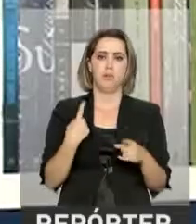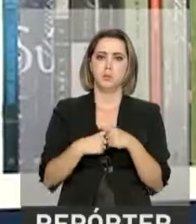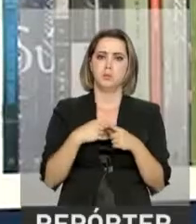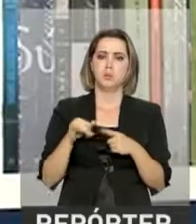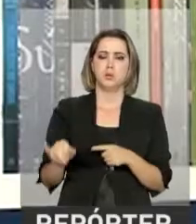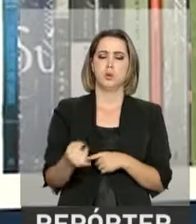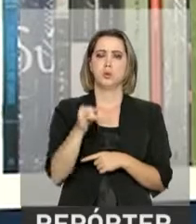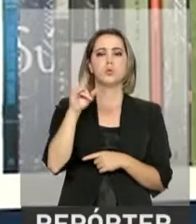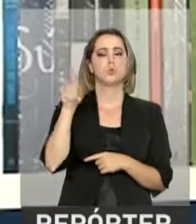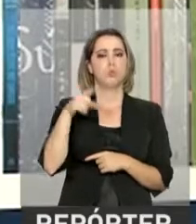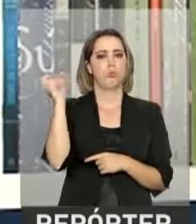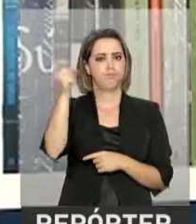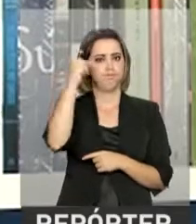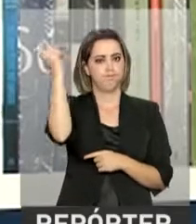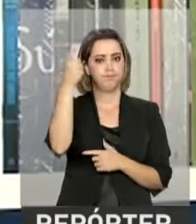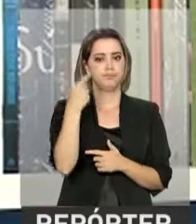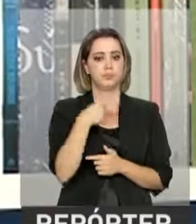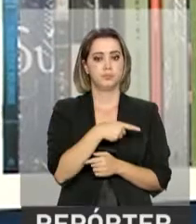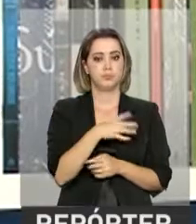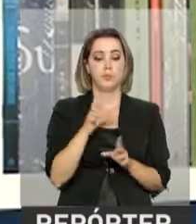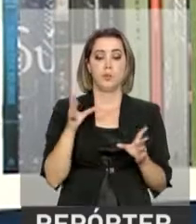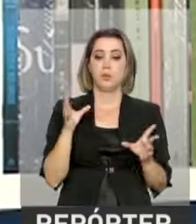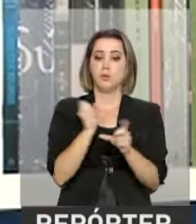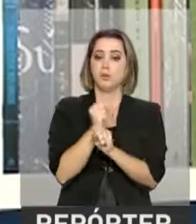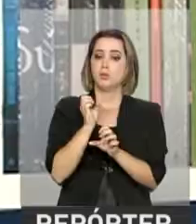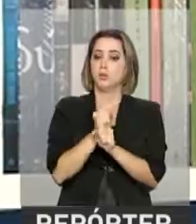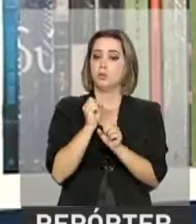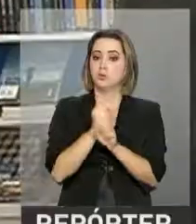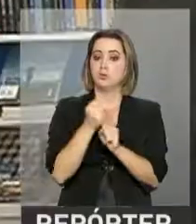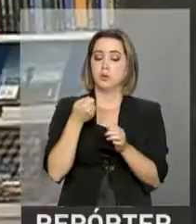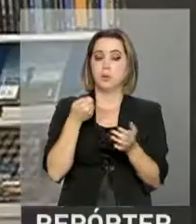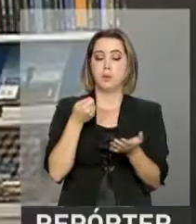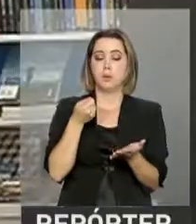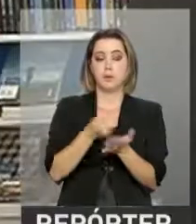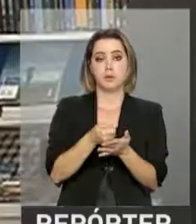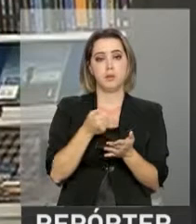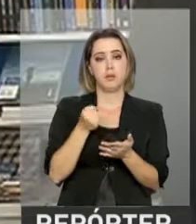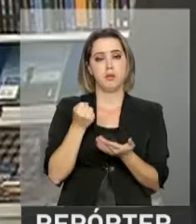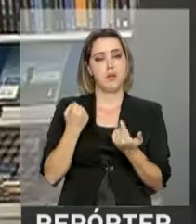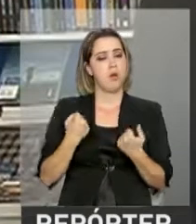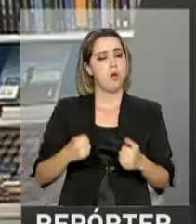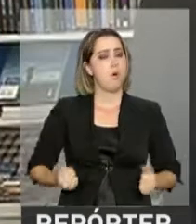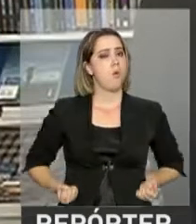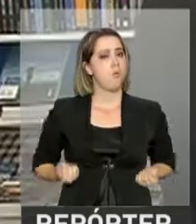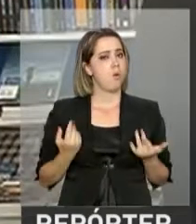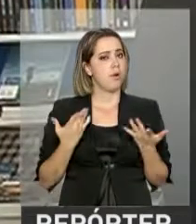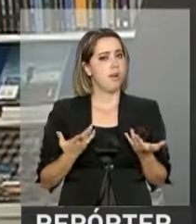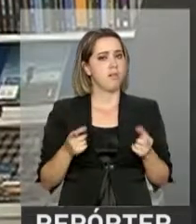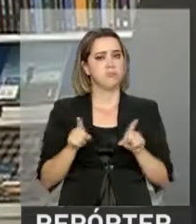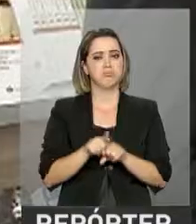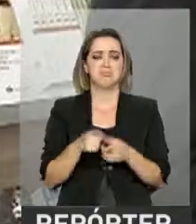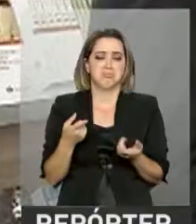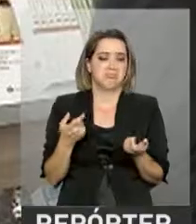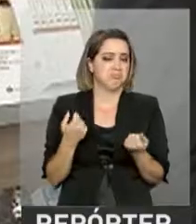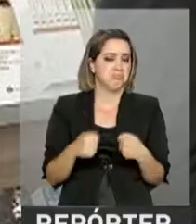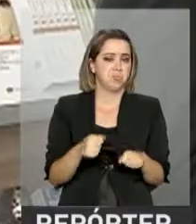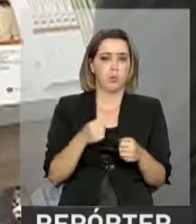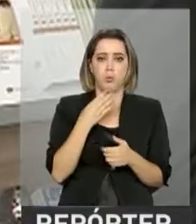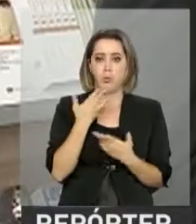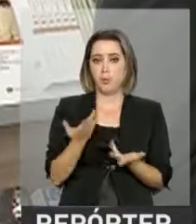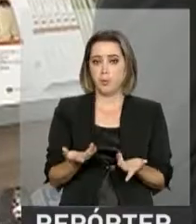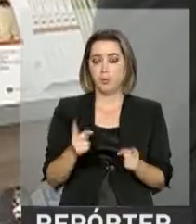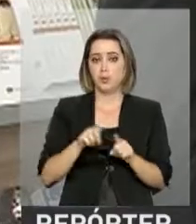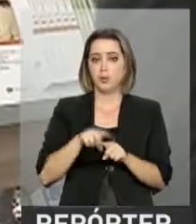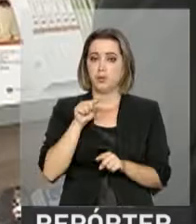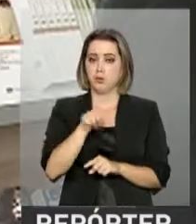Para este professor de contabilidade, antecipar a restituição para aplicar ou gastar o dinheiro com viagens e compras não vale a pena. Segundo